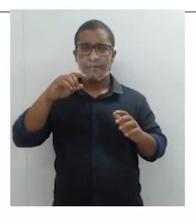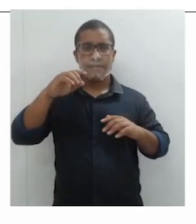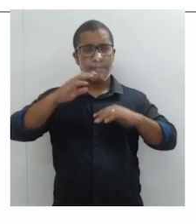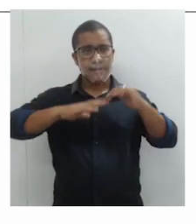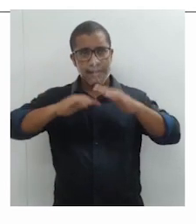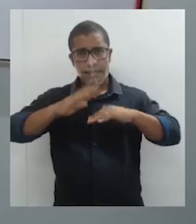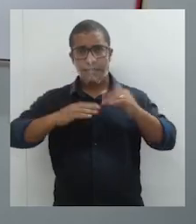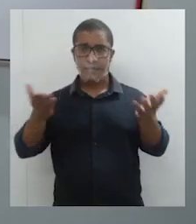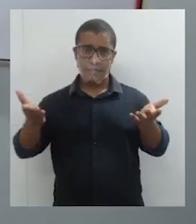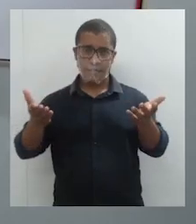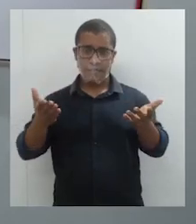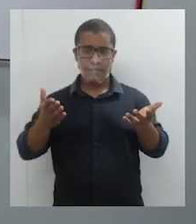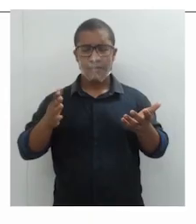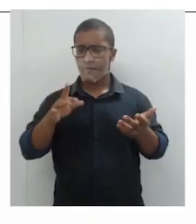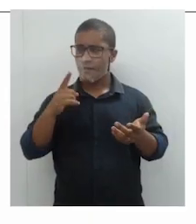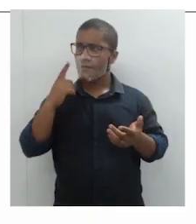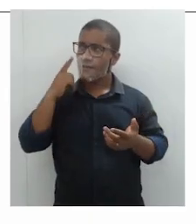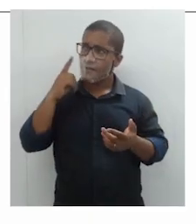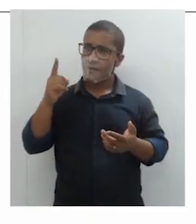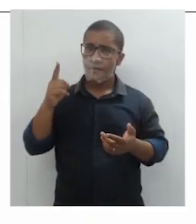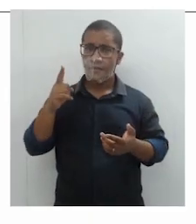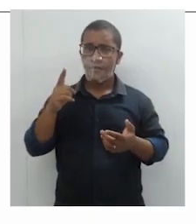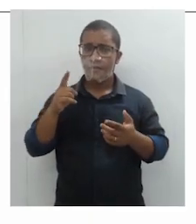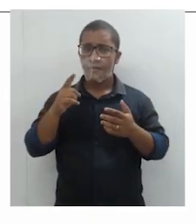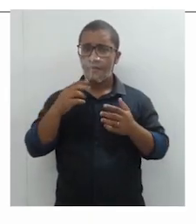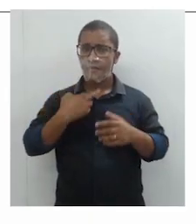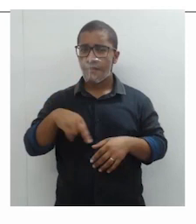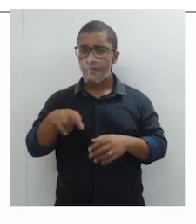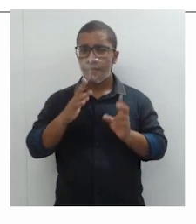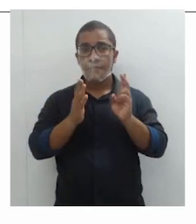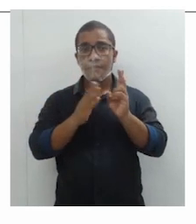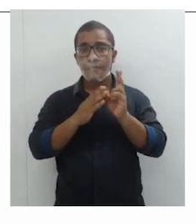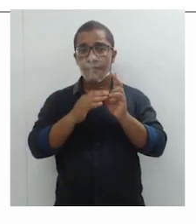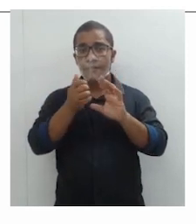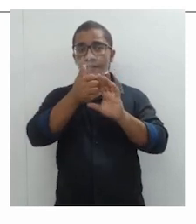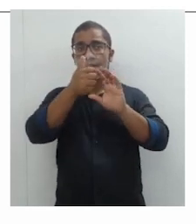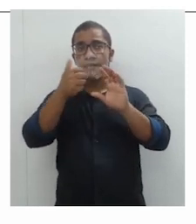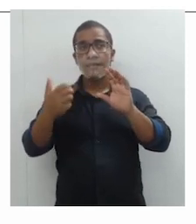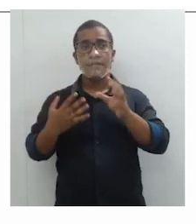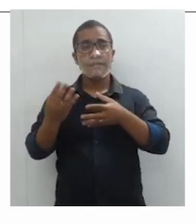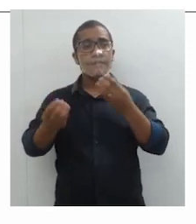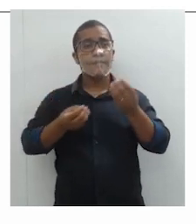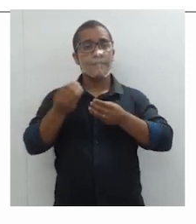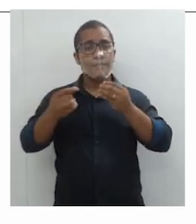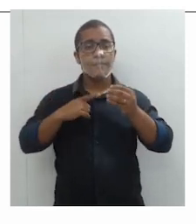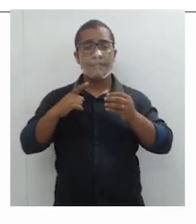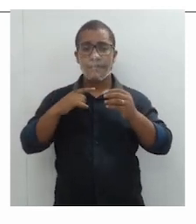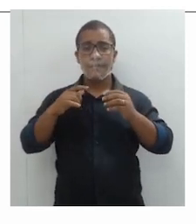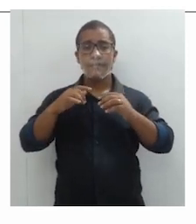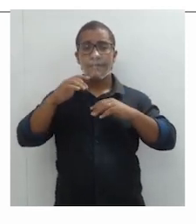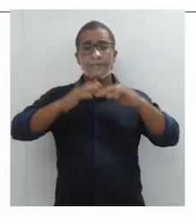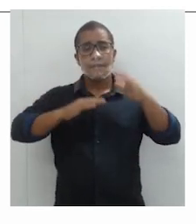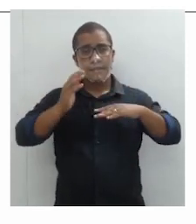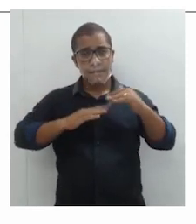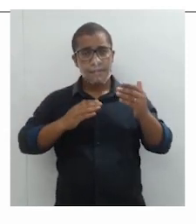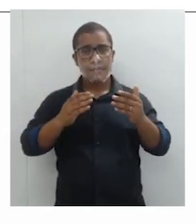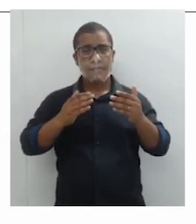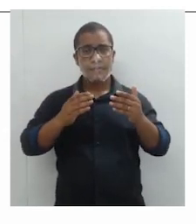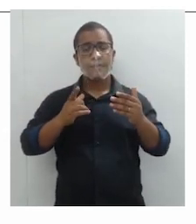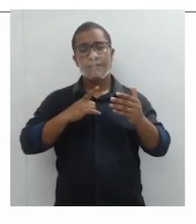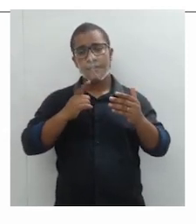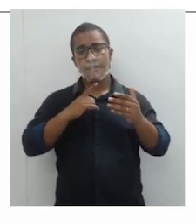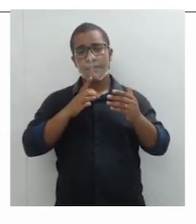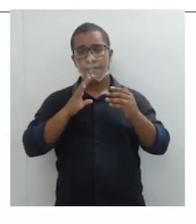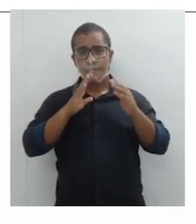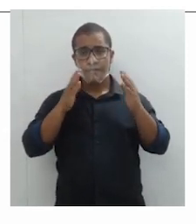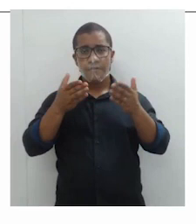prática vamos ver como é que é as religiões e caracterizam-se pela praticidade tudo tudo